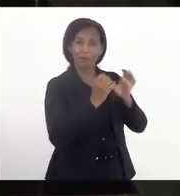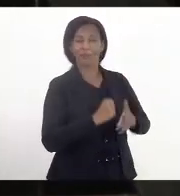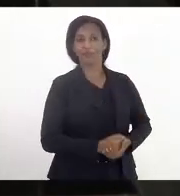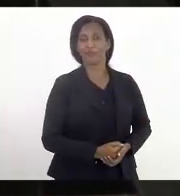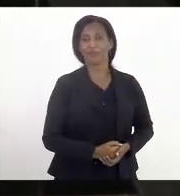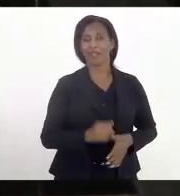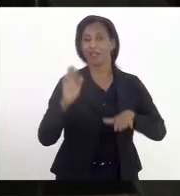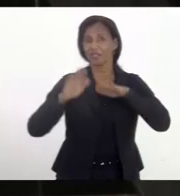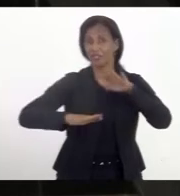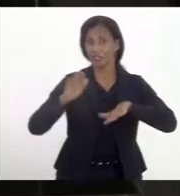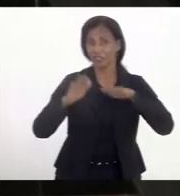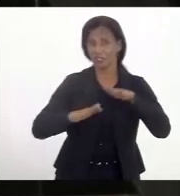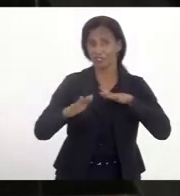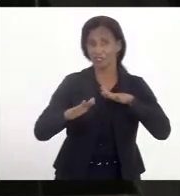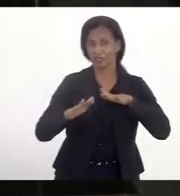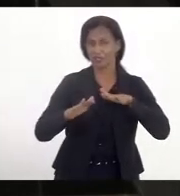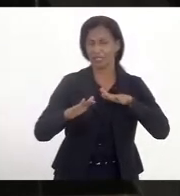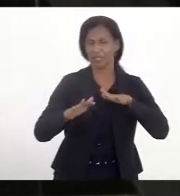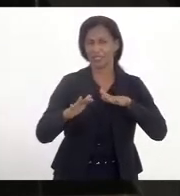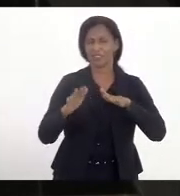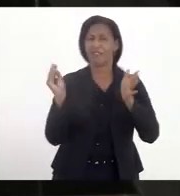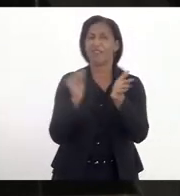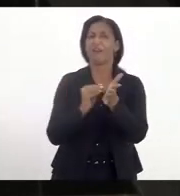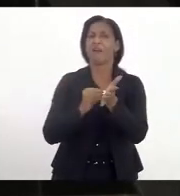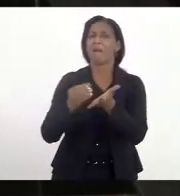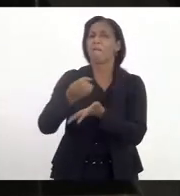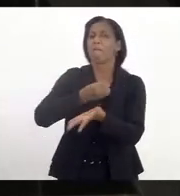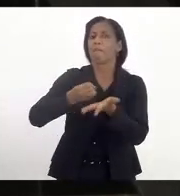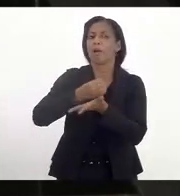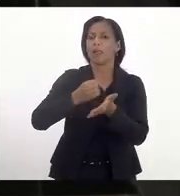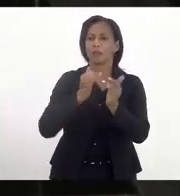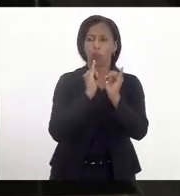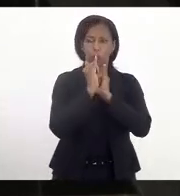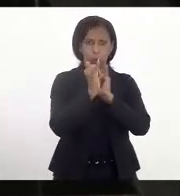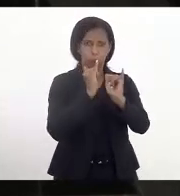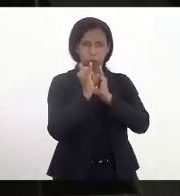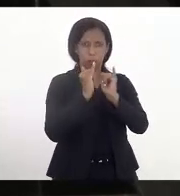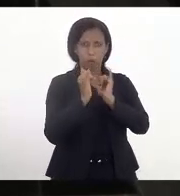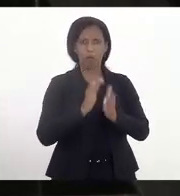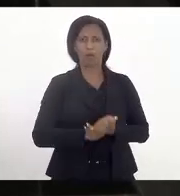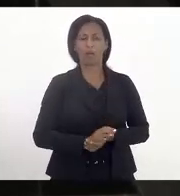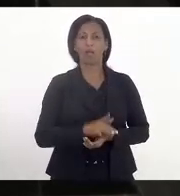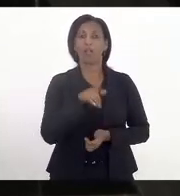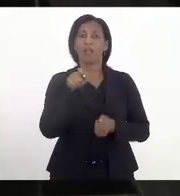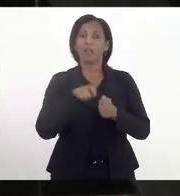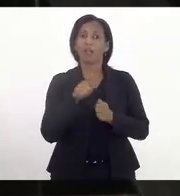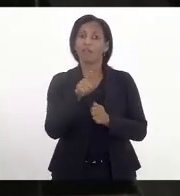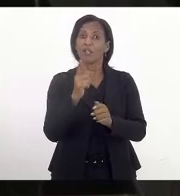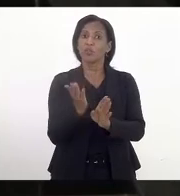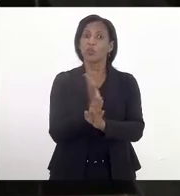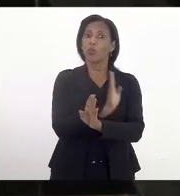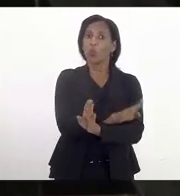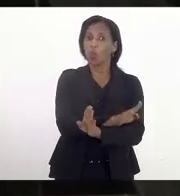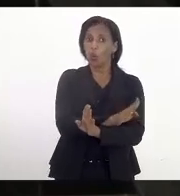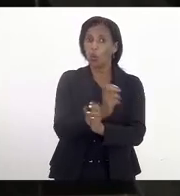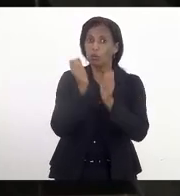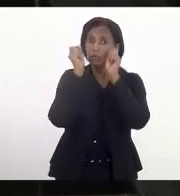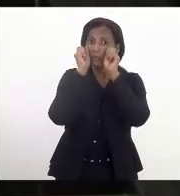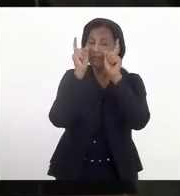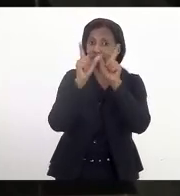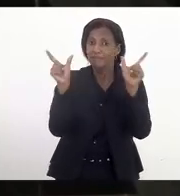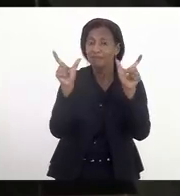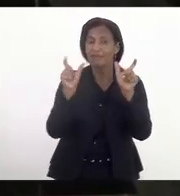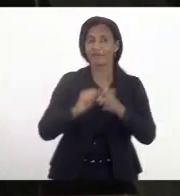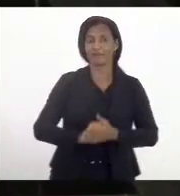até sem grandes bases de dados ela faz o outro lado abrir os